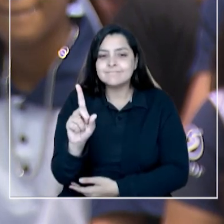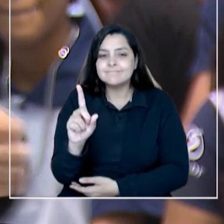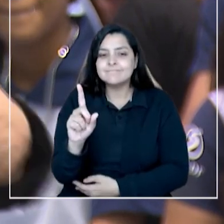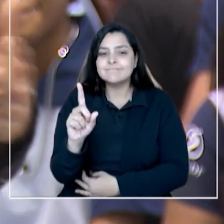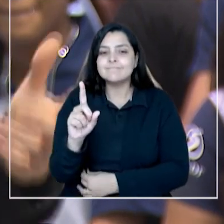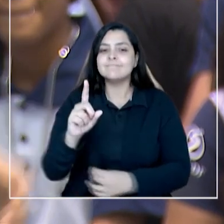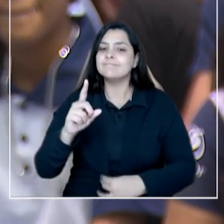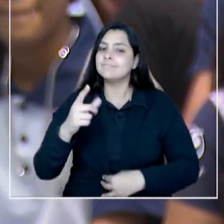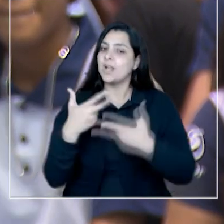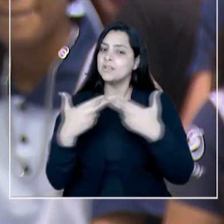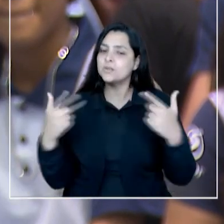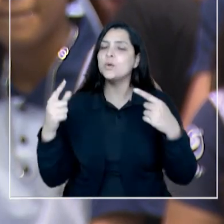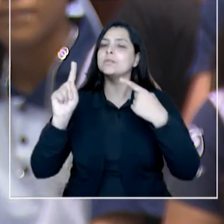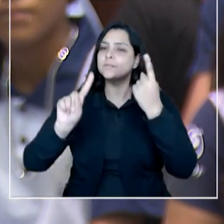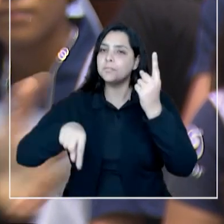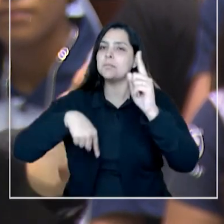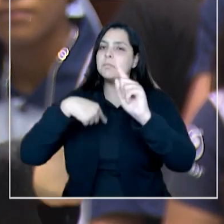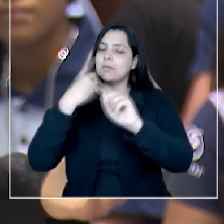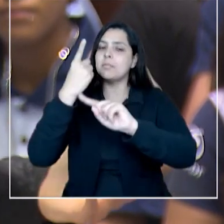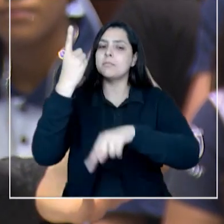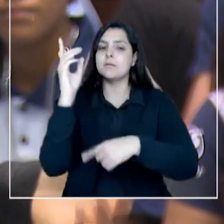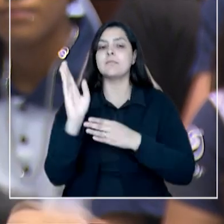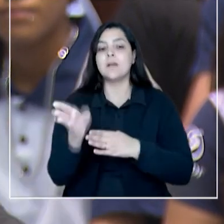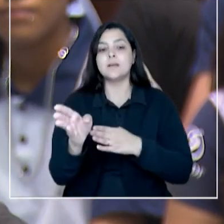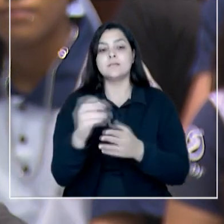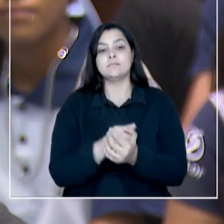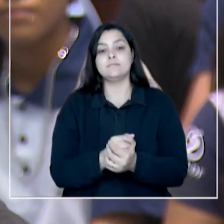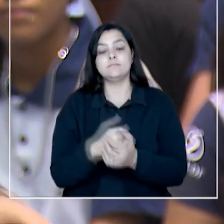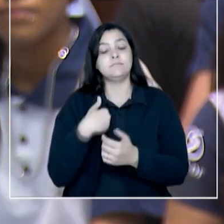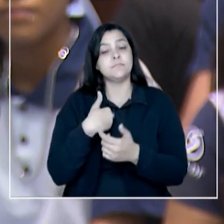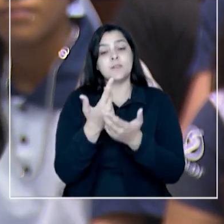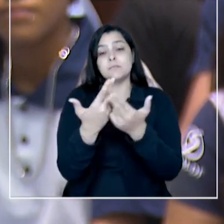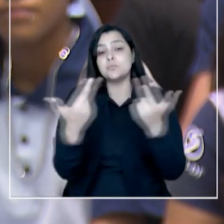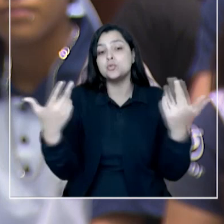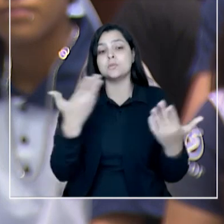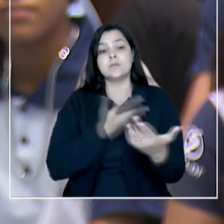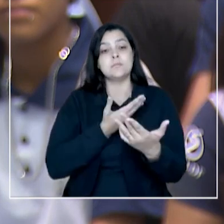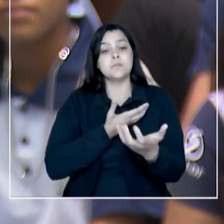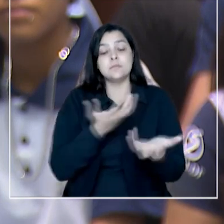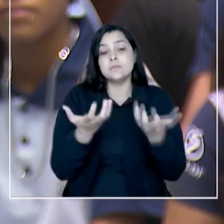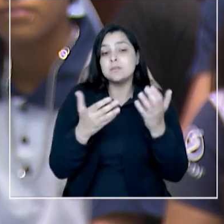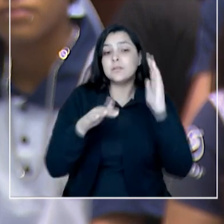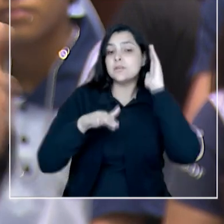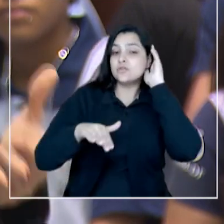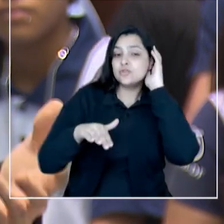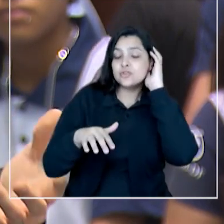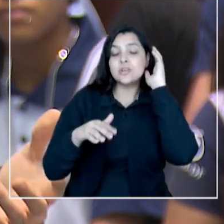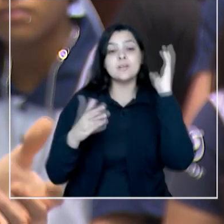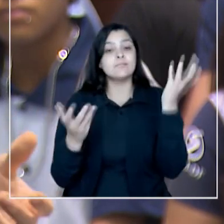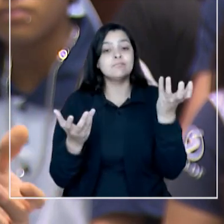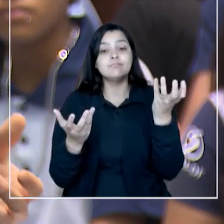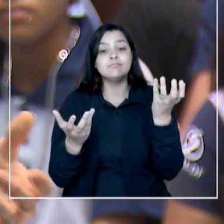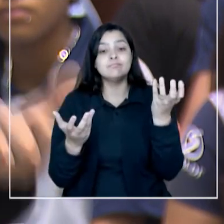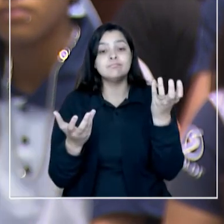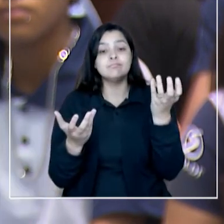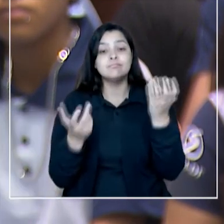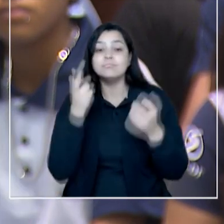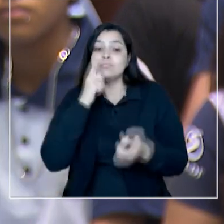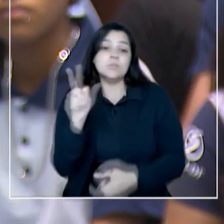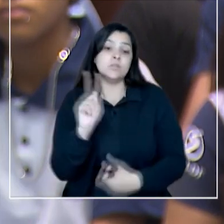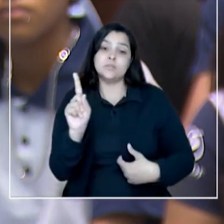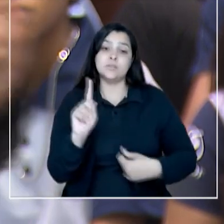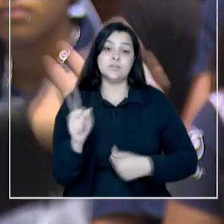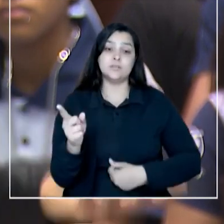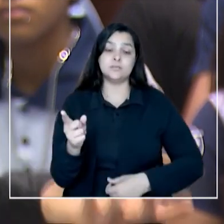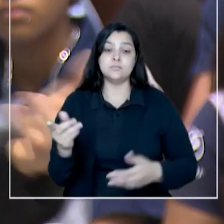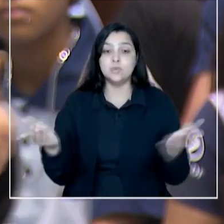coisas tendem a prosperar assim. Mas, por exemplo, tem vários amigos meus que eles queriam ser DJs e não deu muito certo, e eles viraram